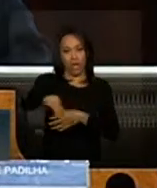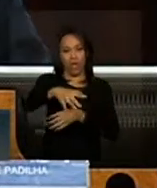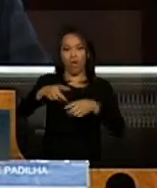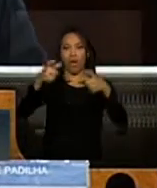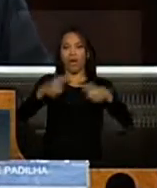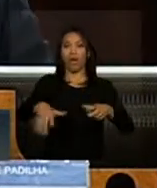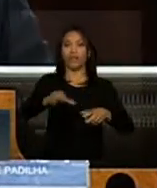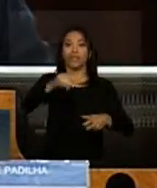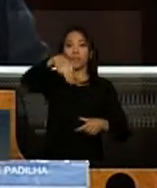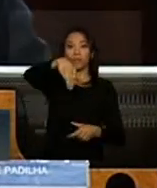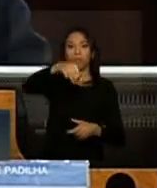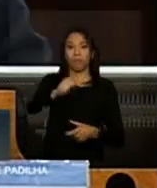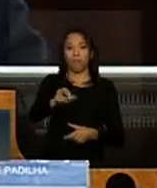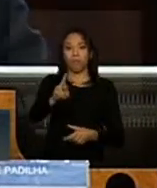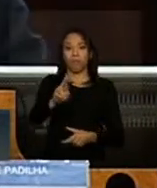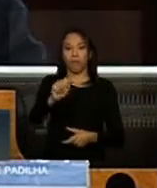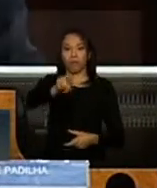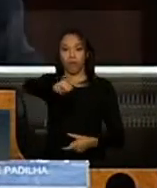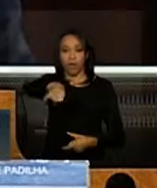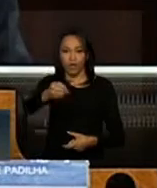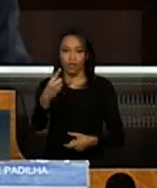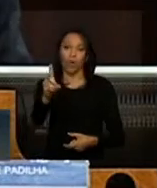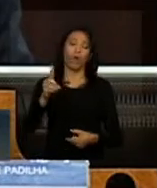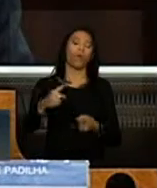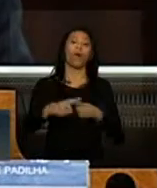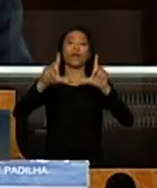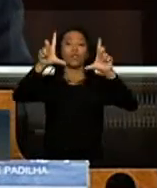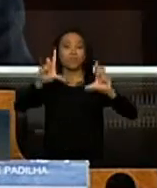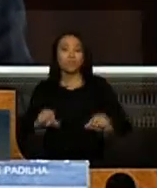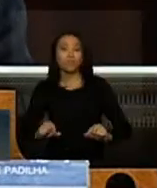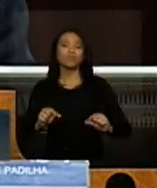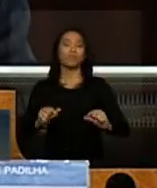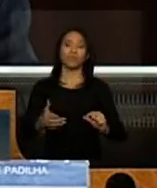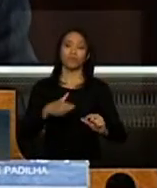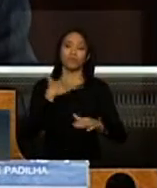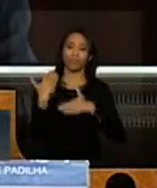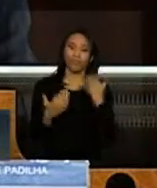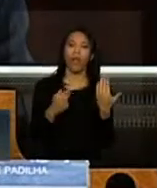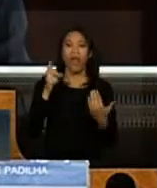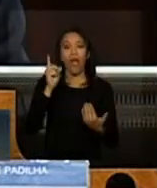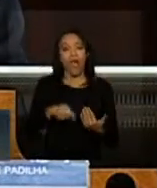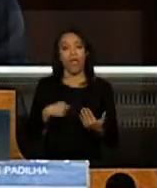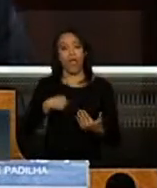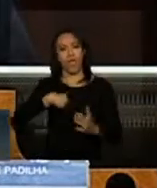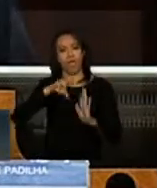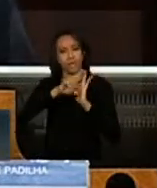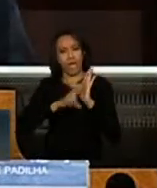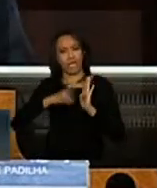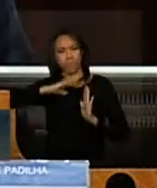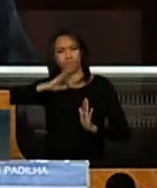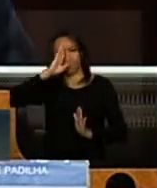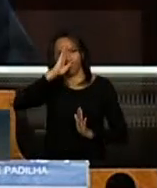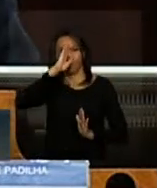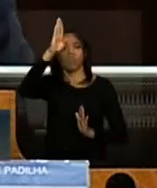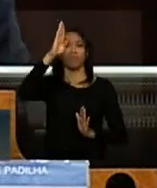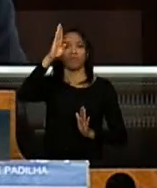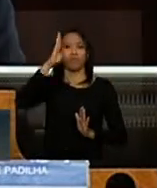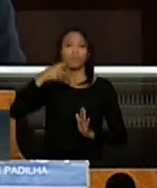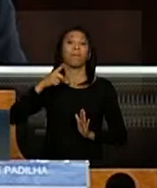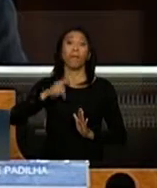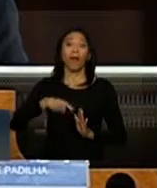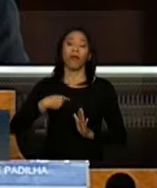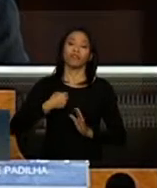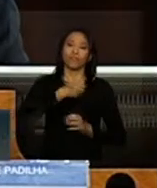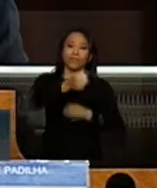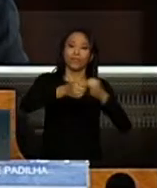a taxa de mortalidade infantil, a taxa de mortalidade da infância é um dos critérios de priorização da distribuição